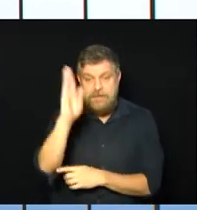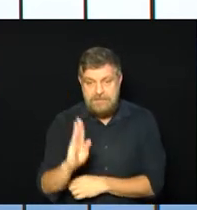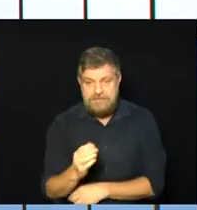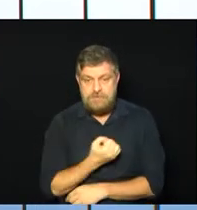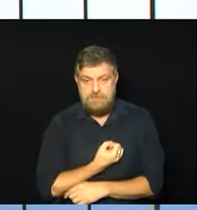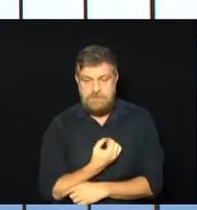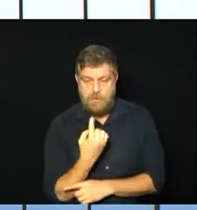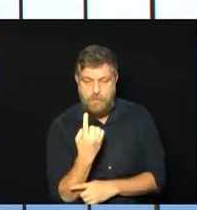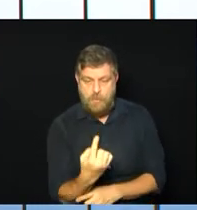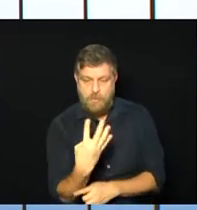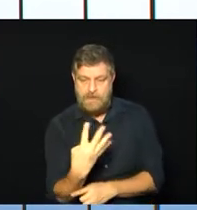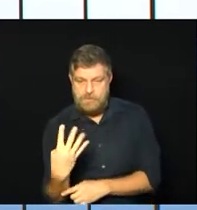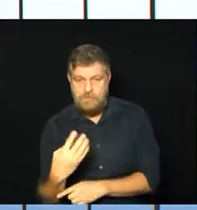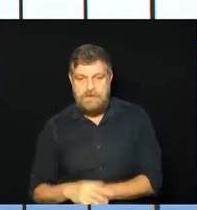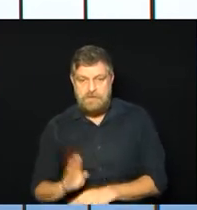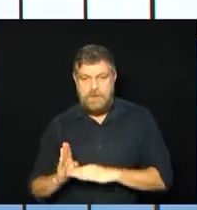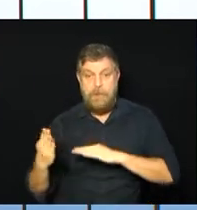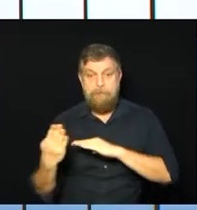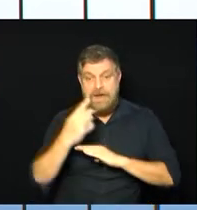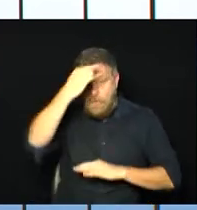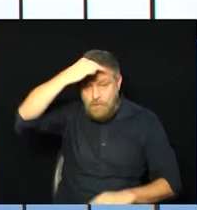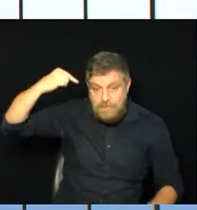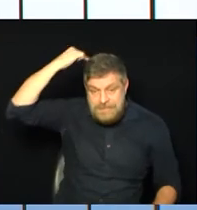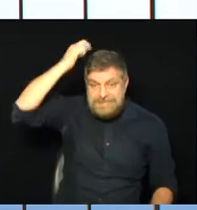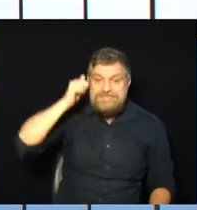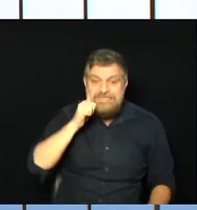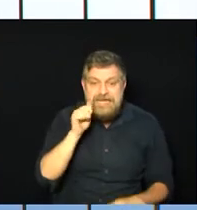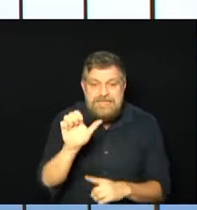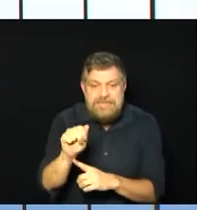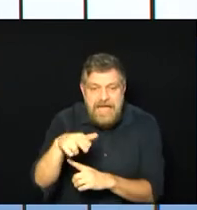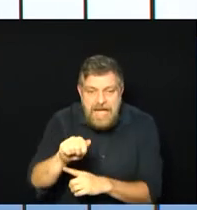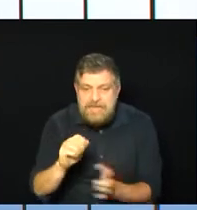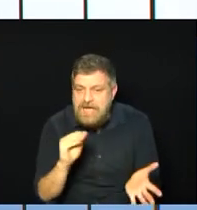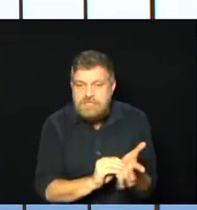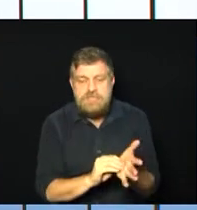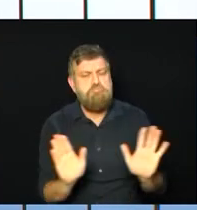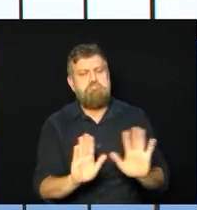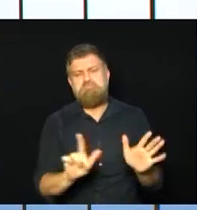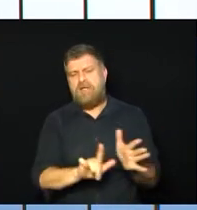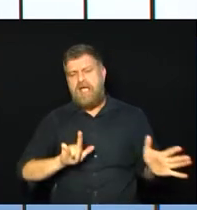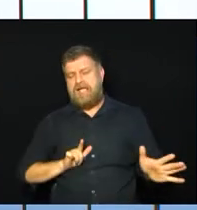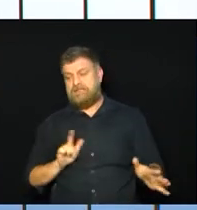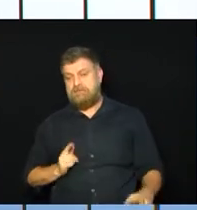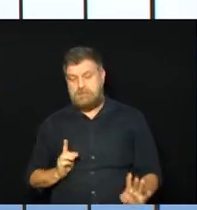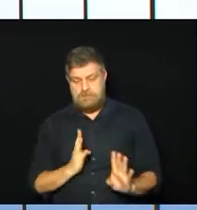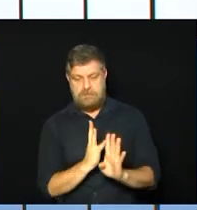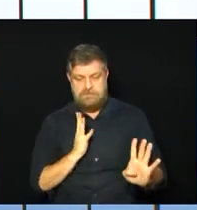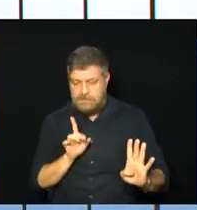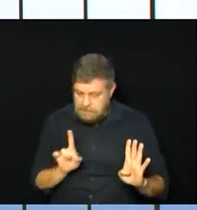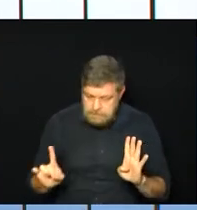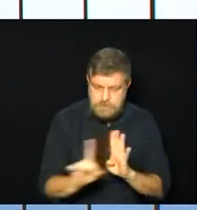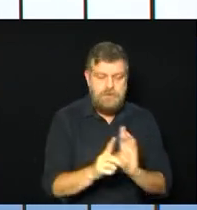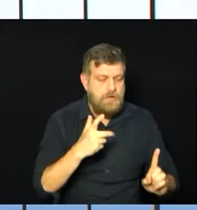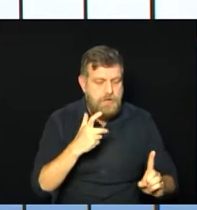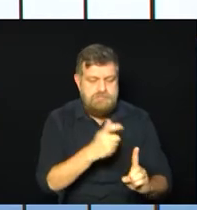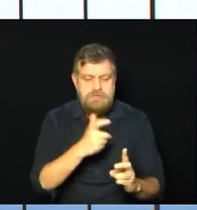número 144, na Vila Santana. Não há necessidade de agendamento, vai ser por ordem de chegada.